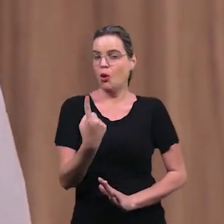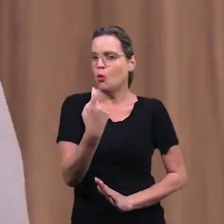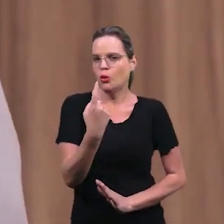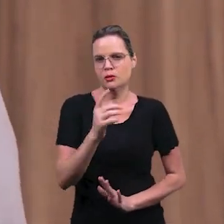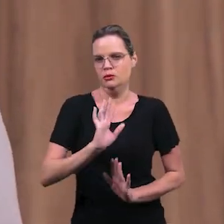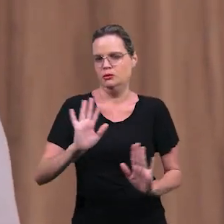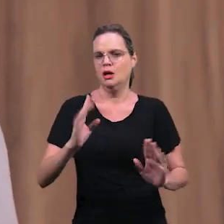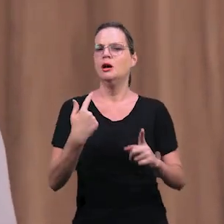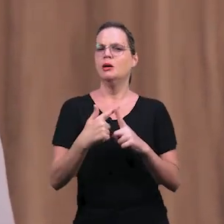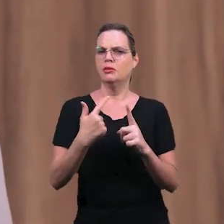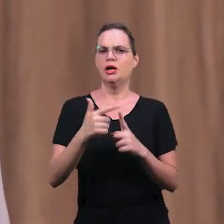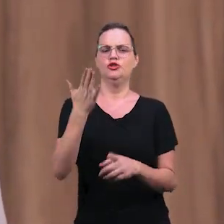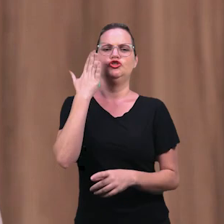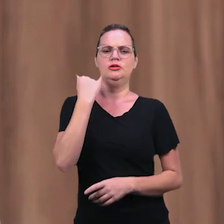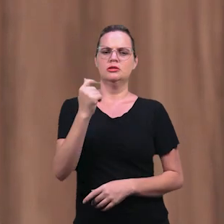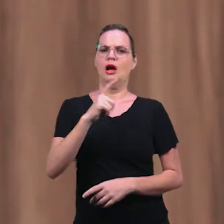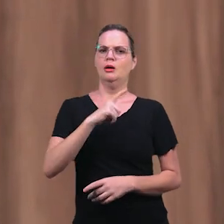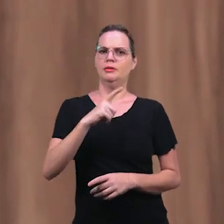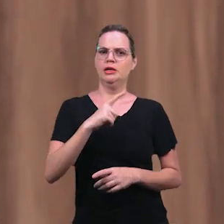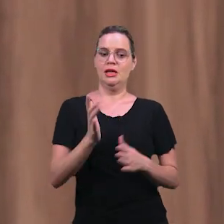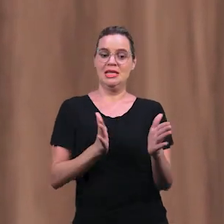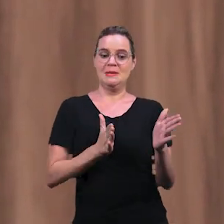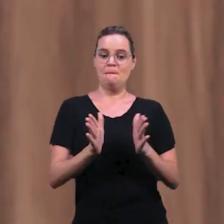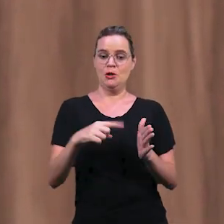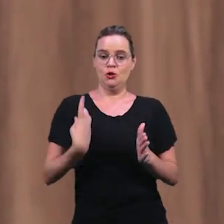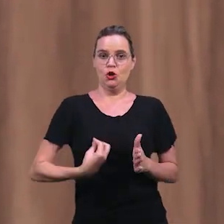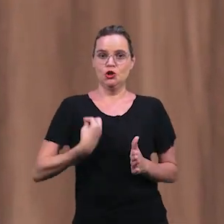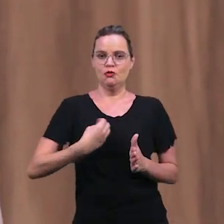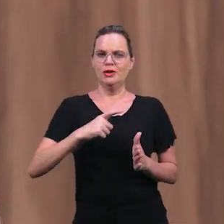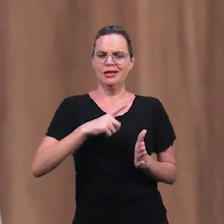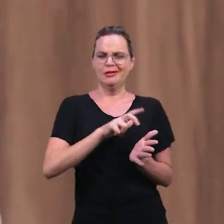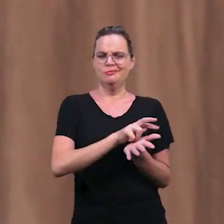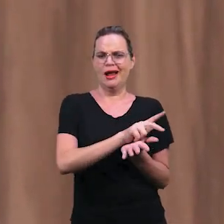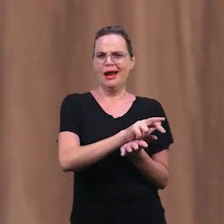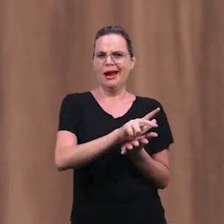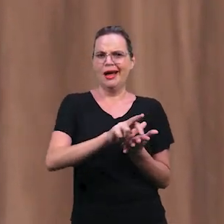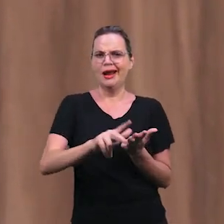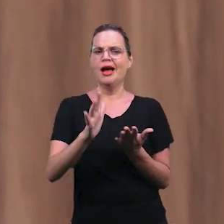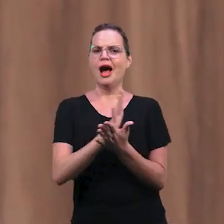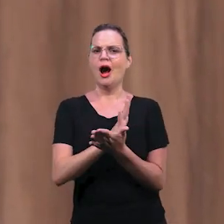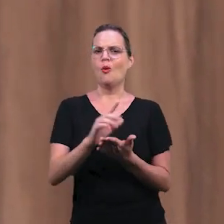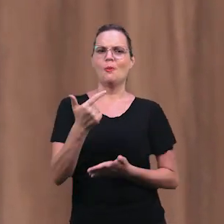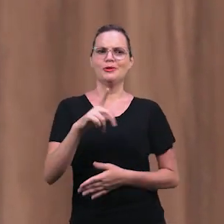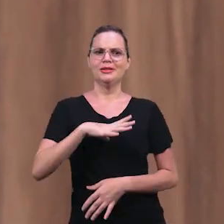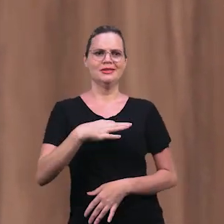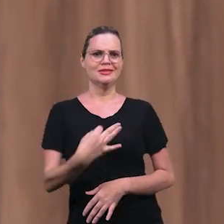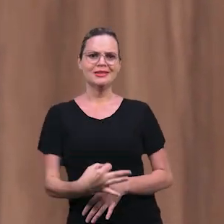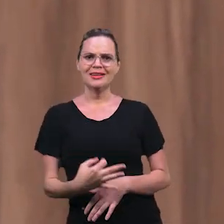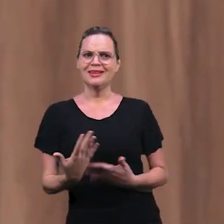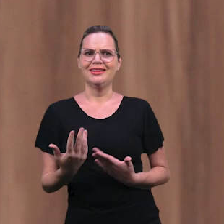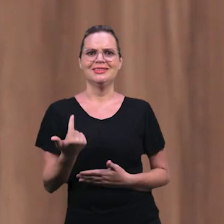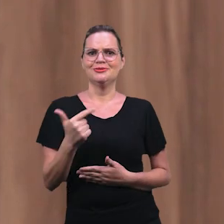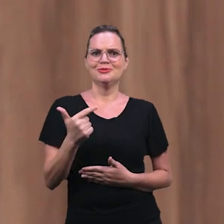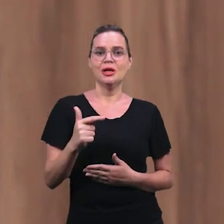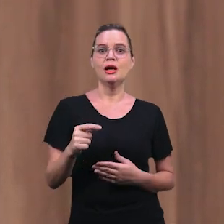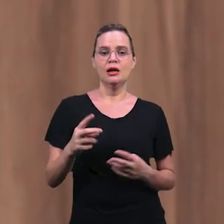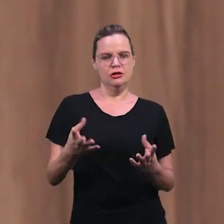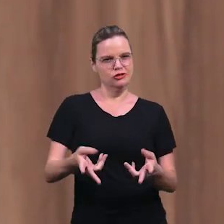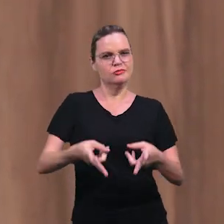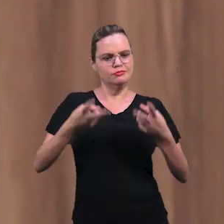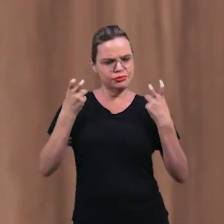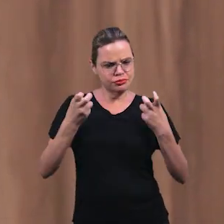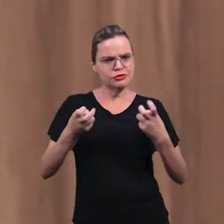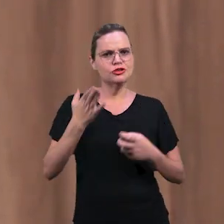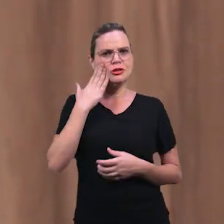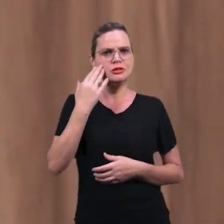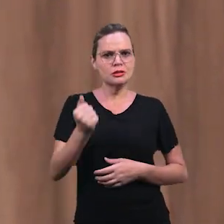organizar. Porque nós reconhecemos esses tempos que nós estamos vivendo de imprecisão, de incertezas, e a gente